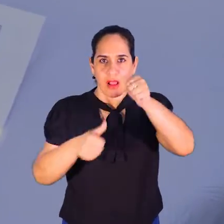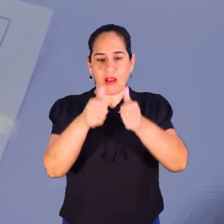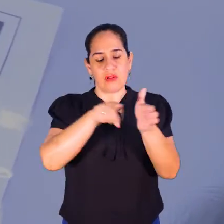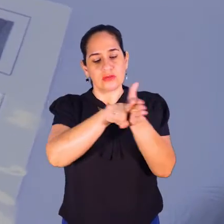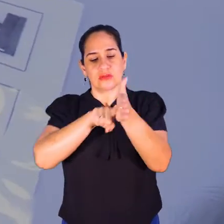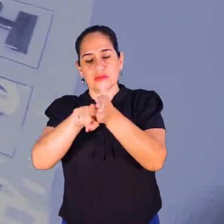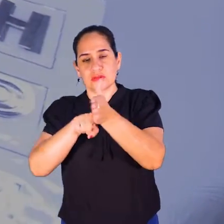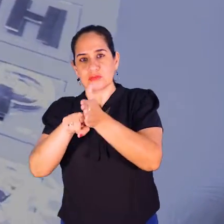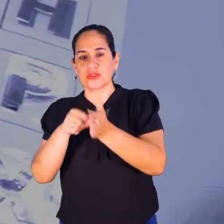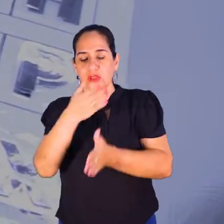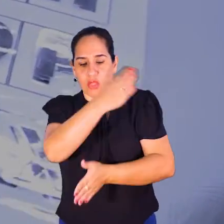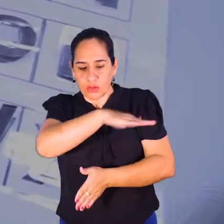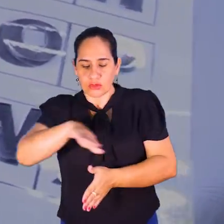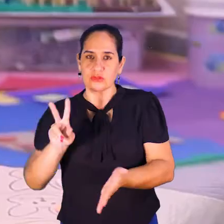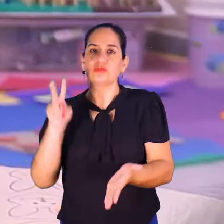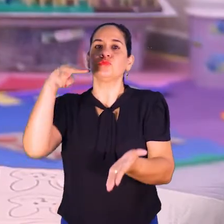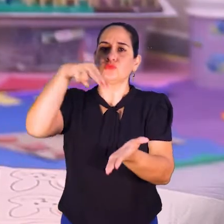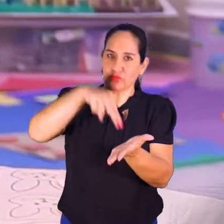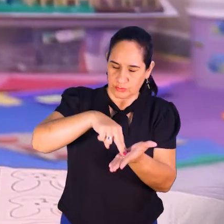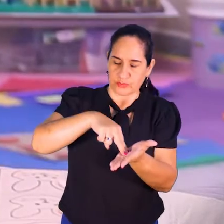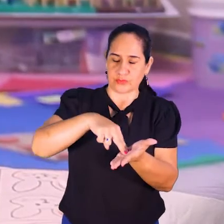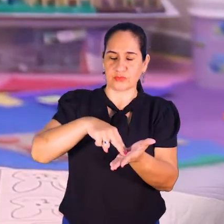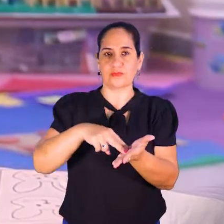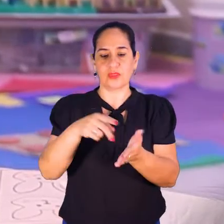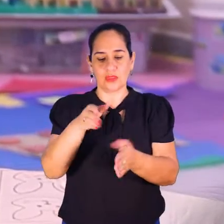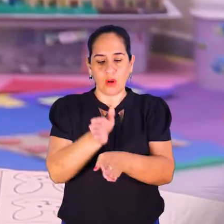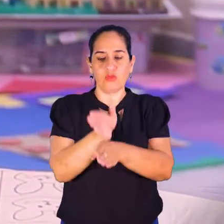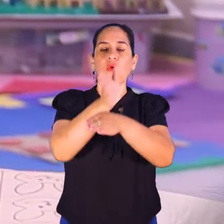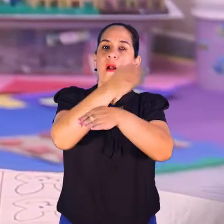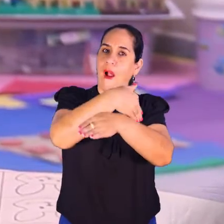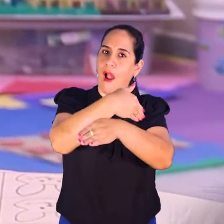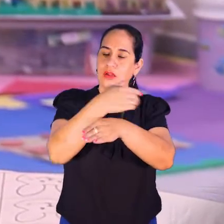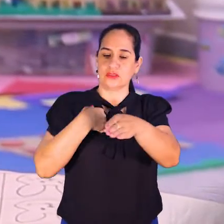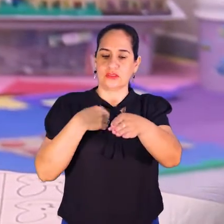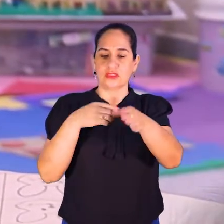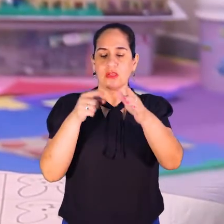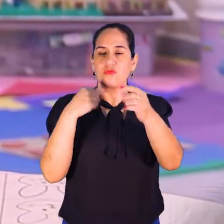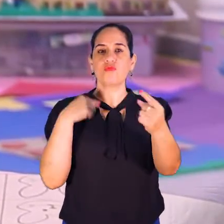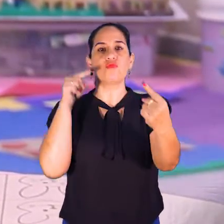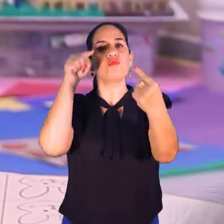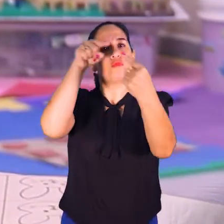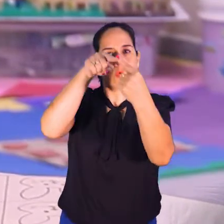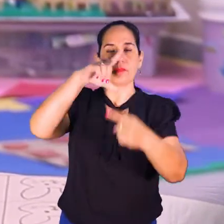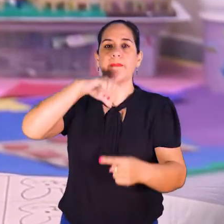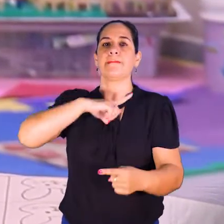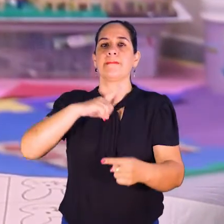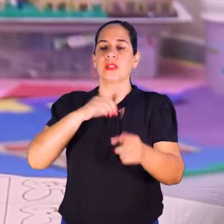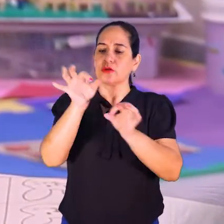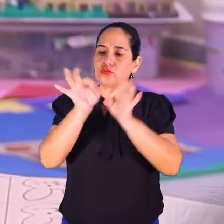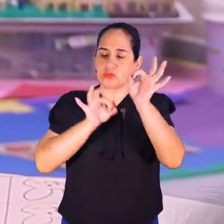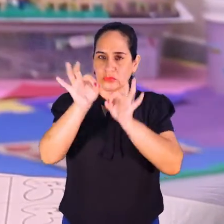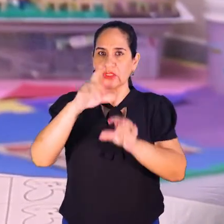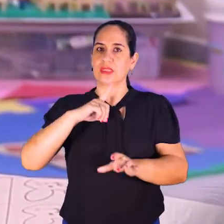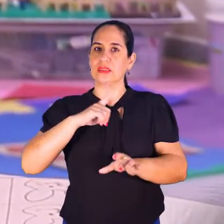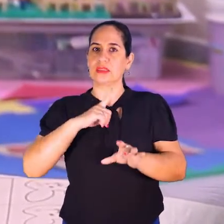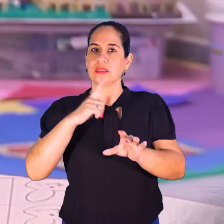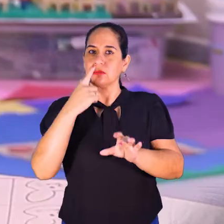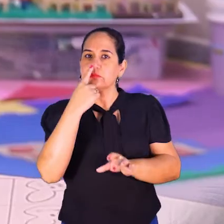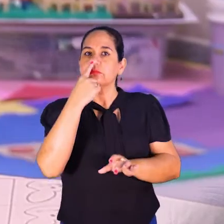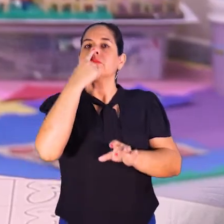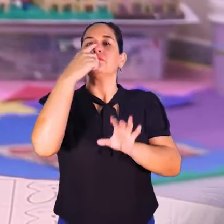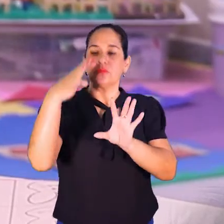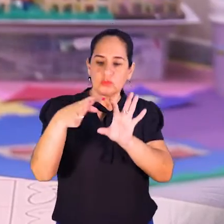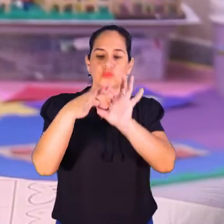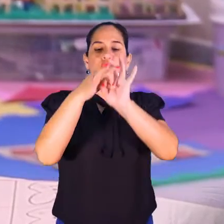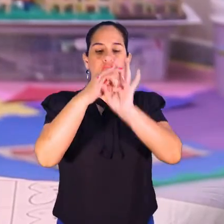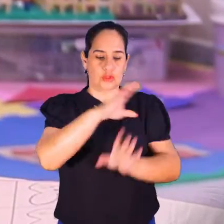avaliando e analisando cada criança que aqui passou. Então, assim, antes de construir, eu tenho um propósito, né? Eu crio vínculo com as